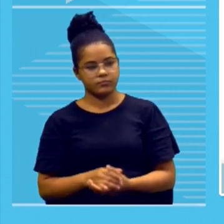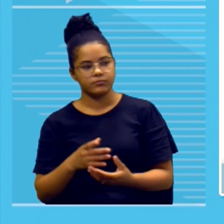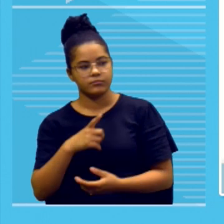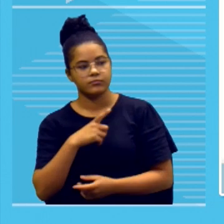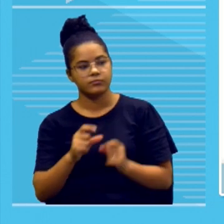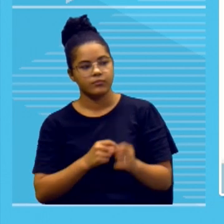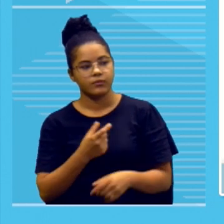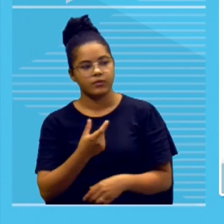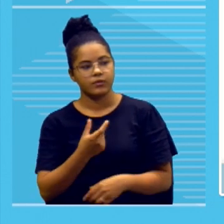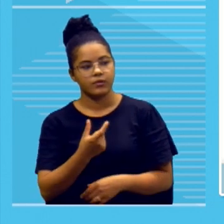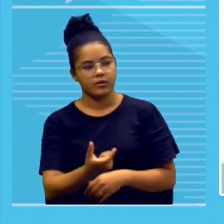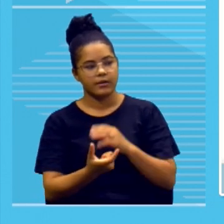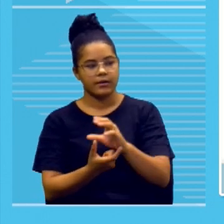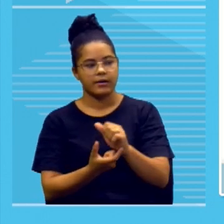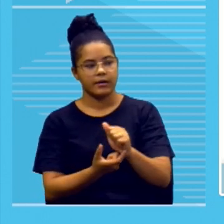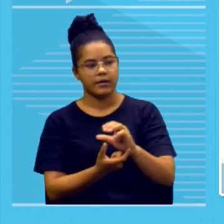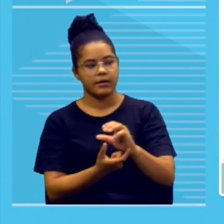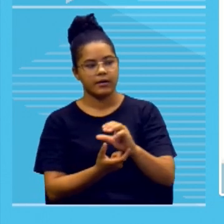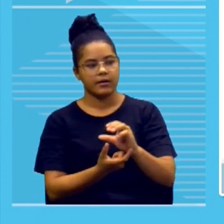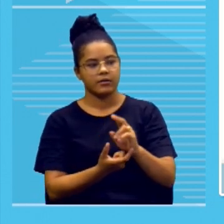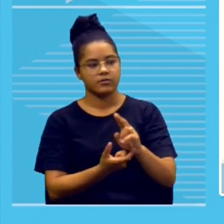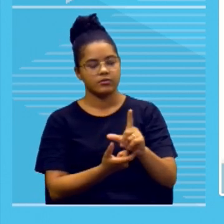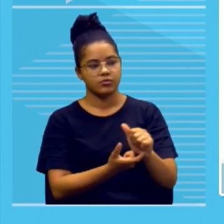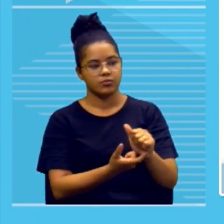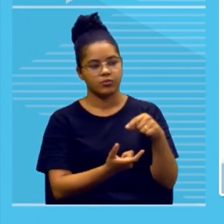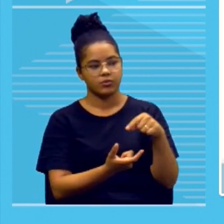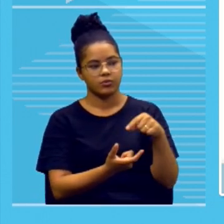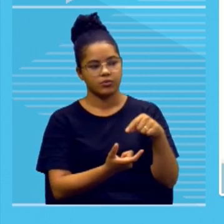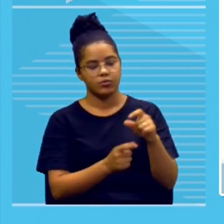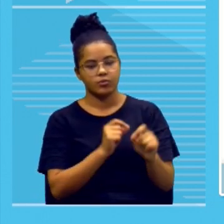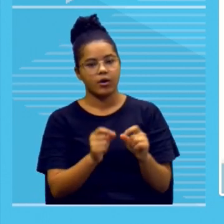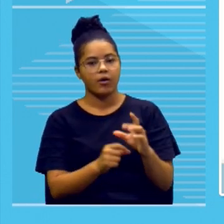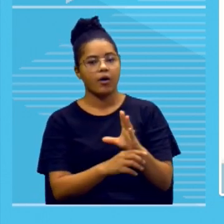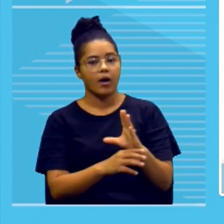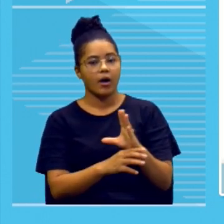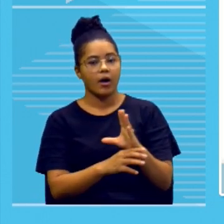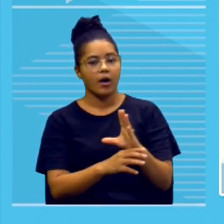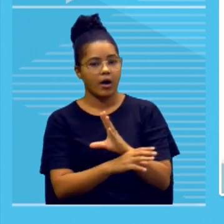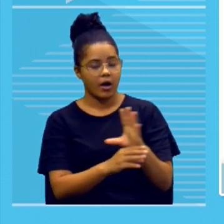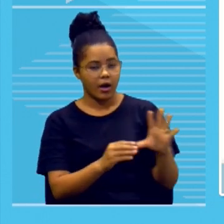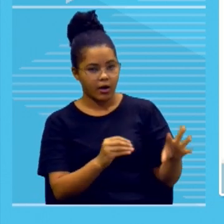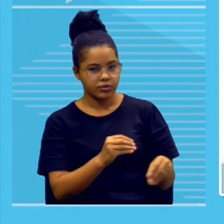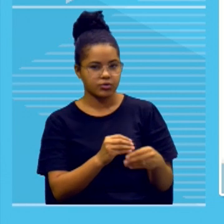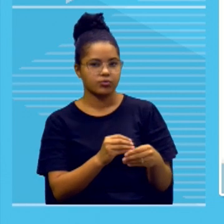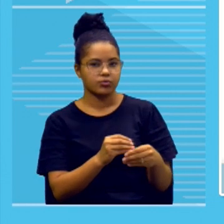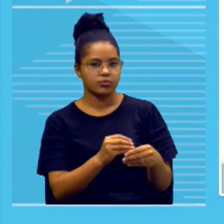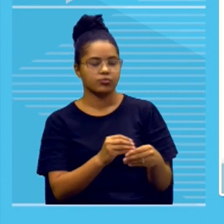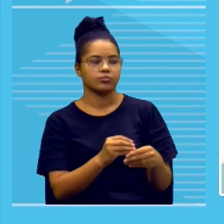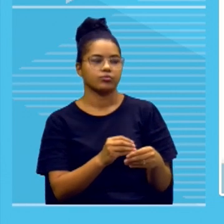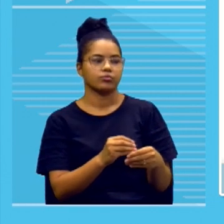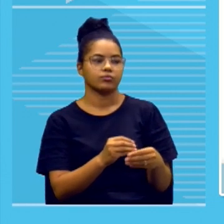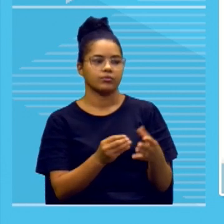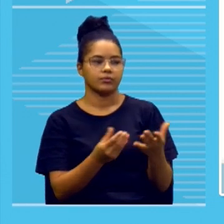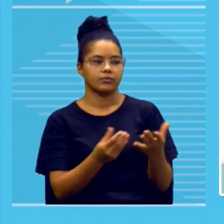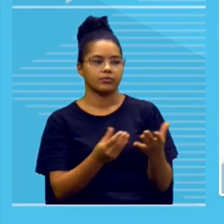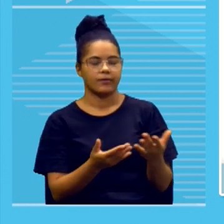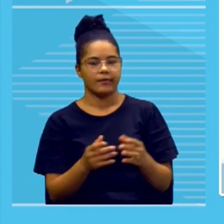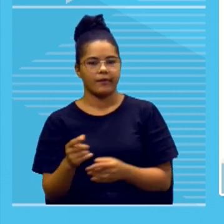adnominal da palavra filho. Então, essa vírgula aqui não pode ocorrer.